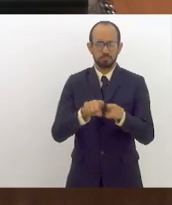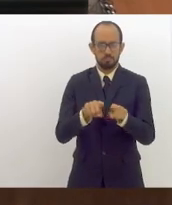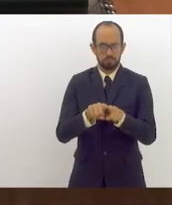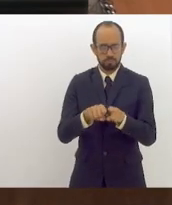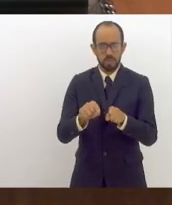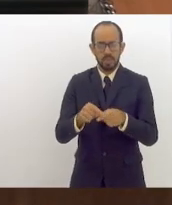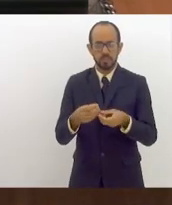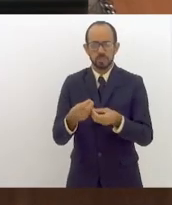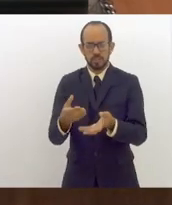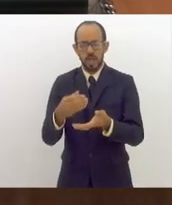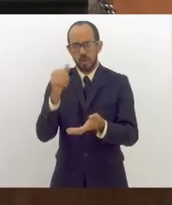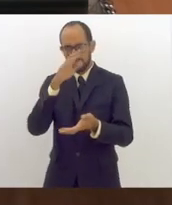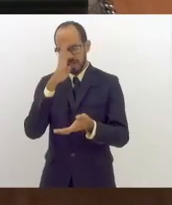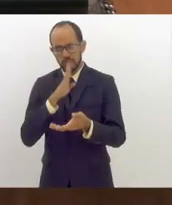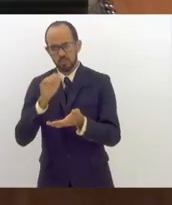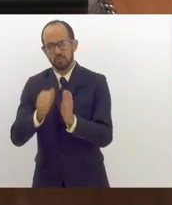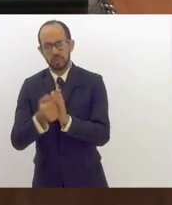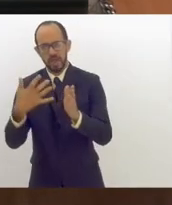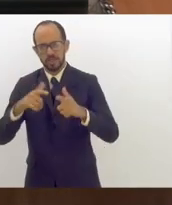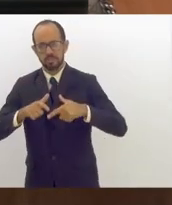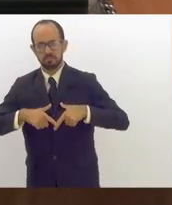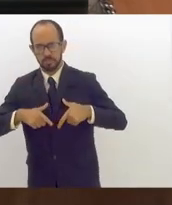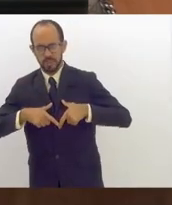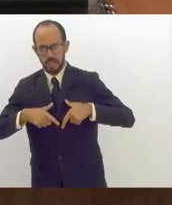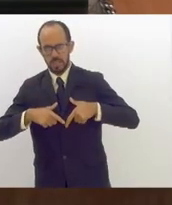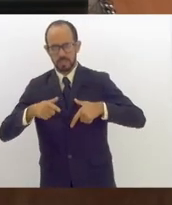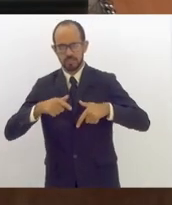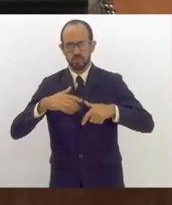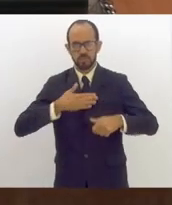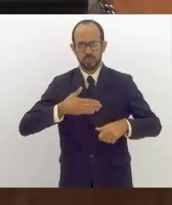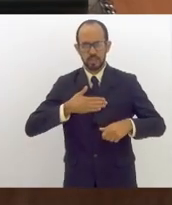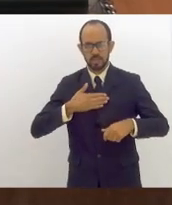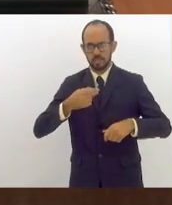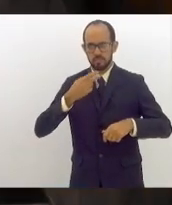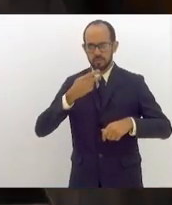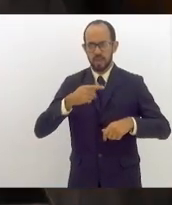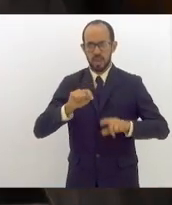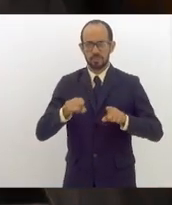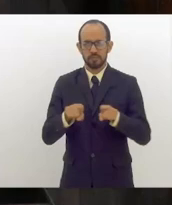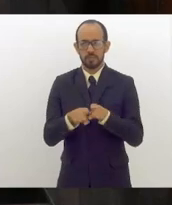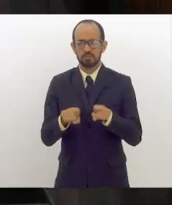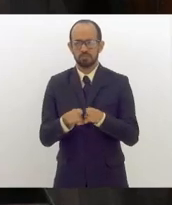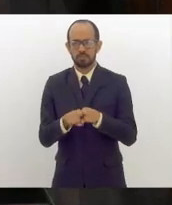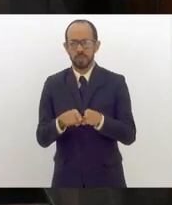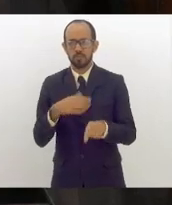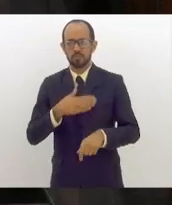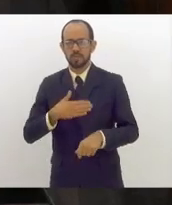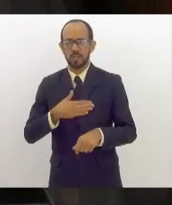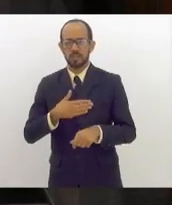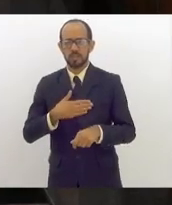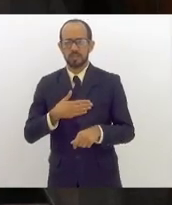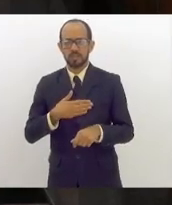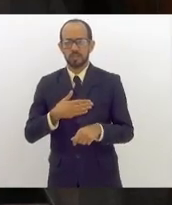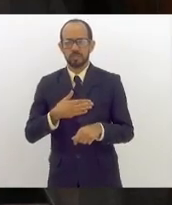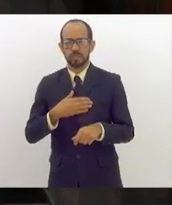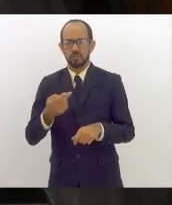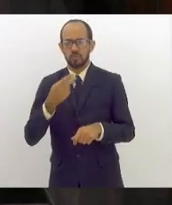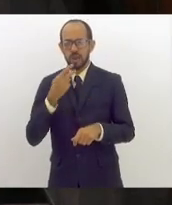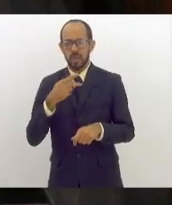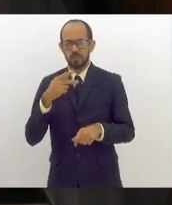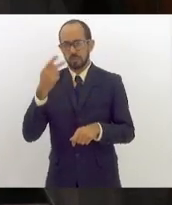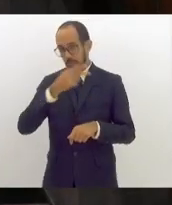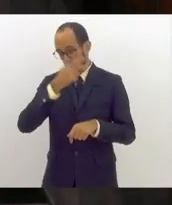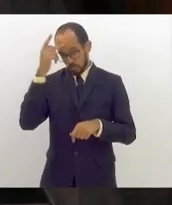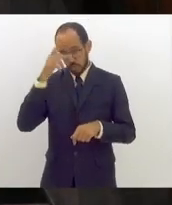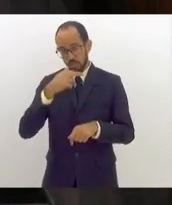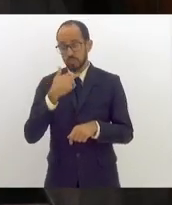é um exemplo de admiração para mim gostaria de fazer esse registro também gostaria de registrar aqui uma pessoa que eu não